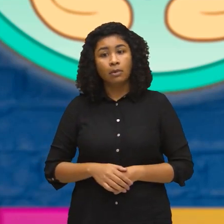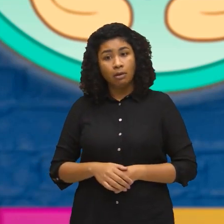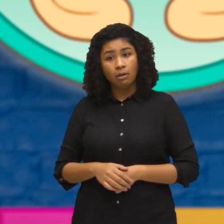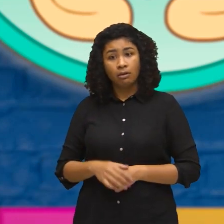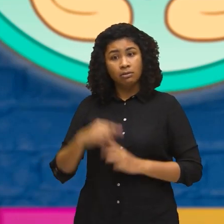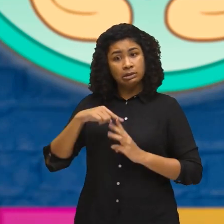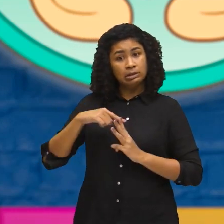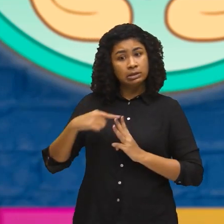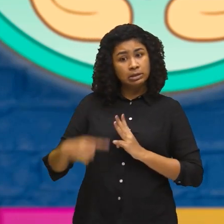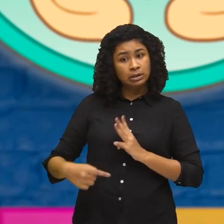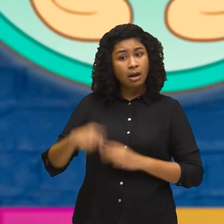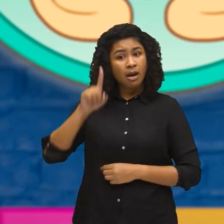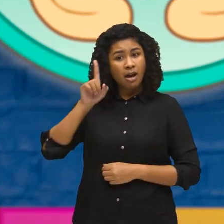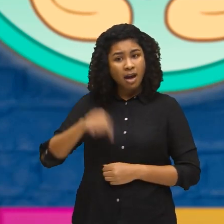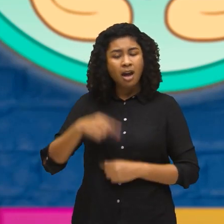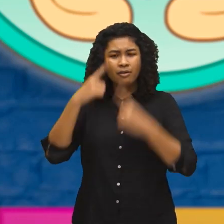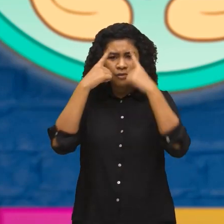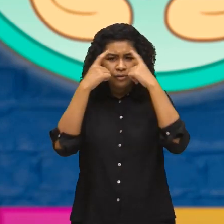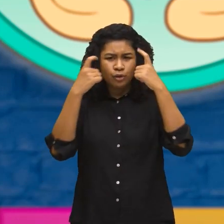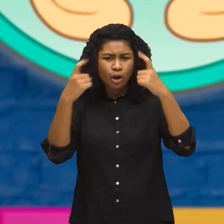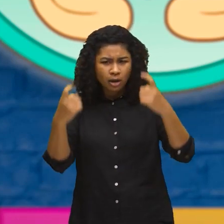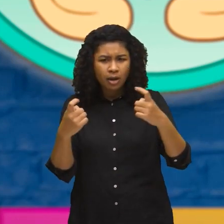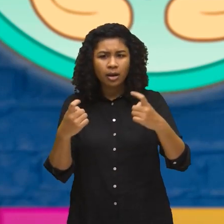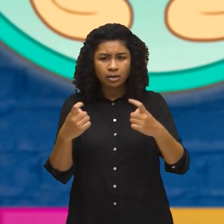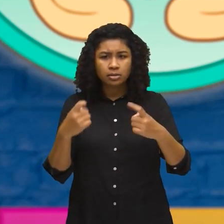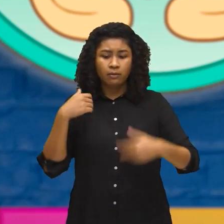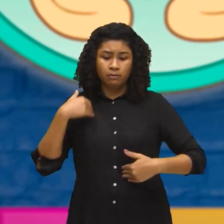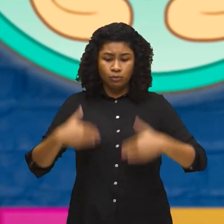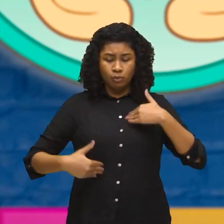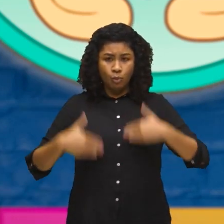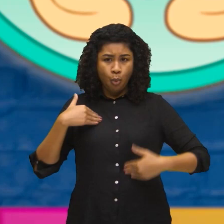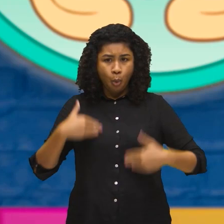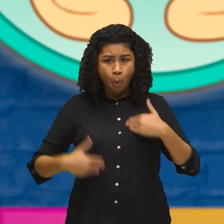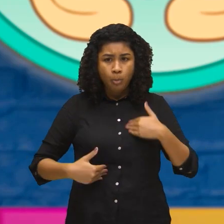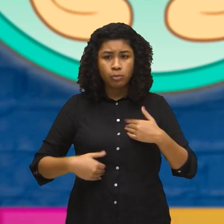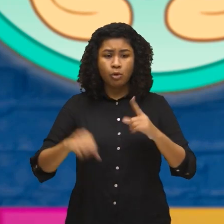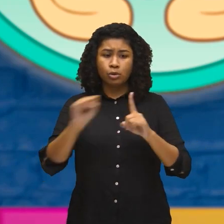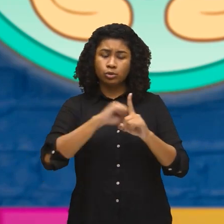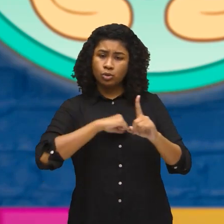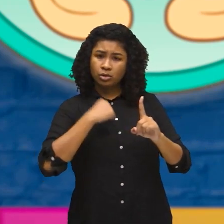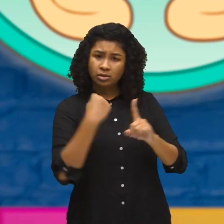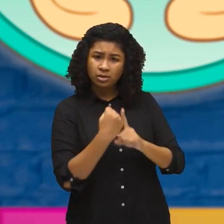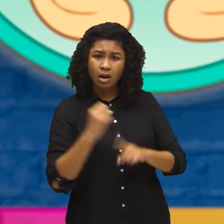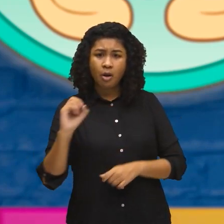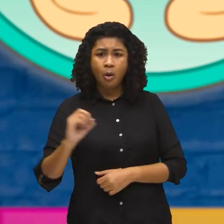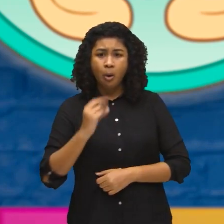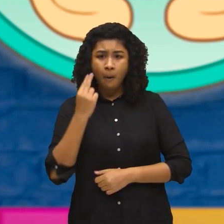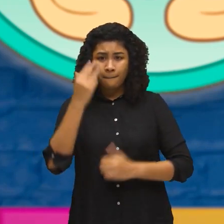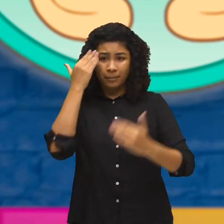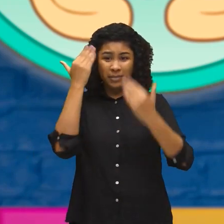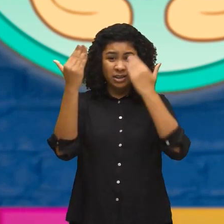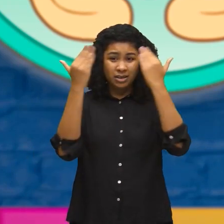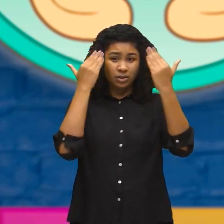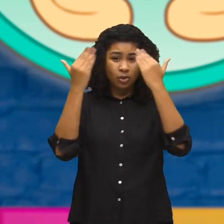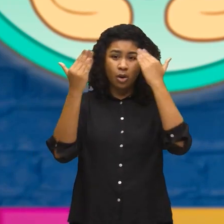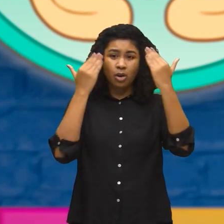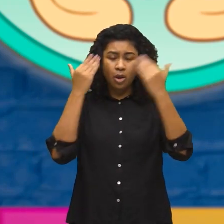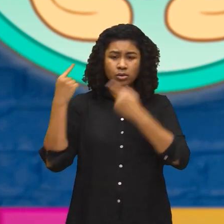podem ser físicas, sociais, psicológicas para aquele